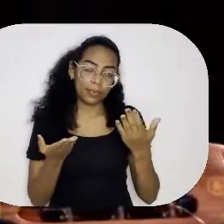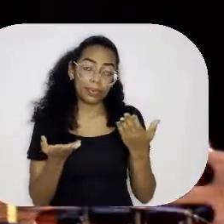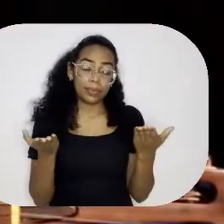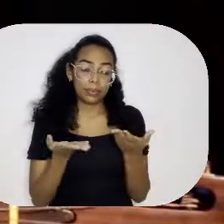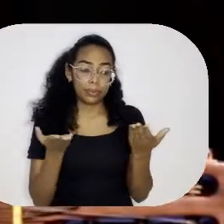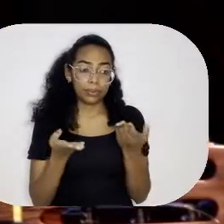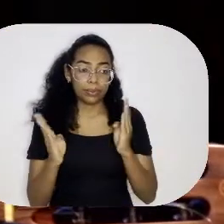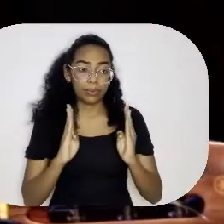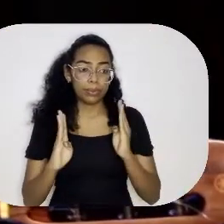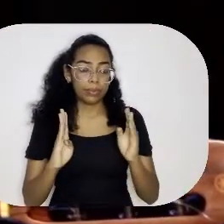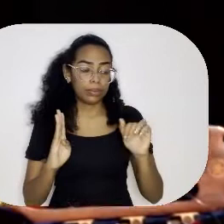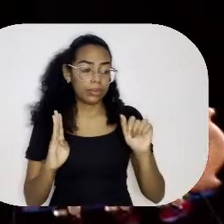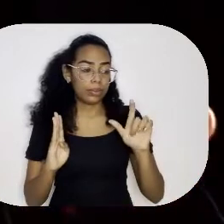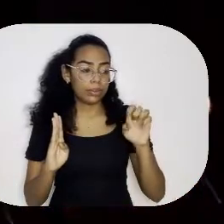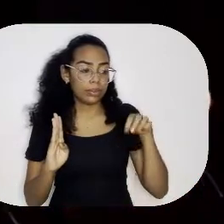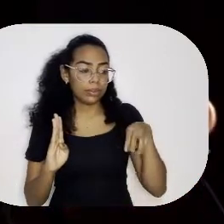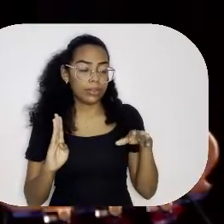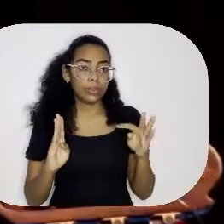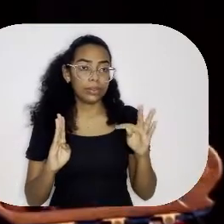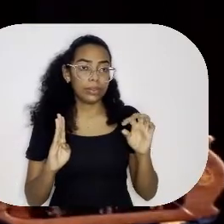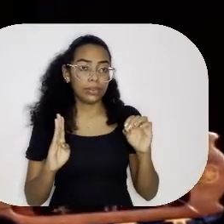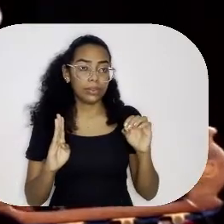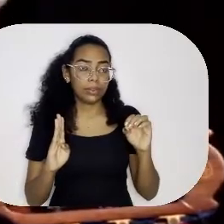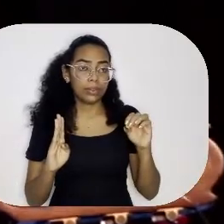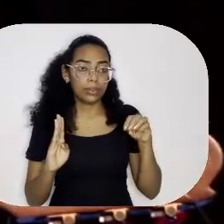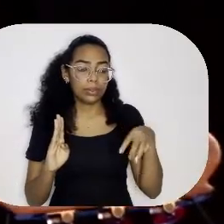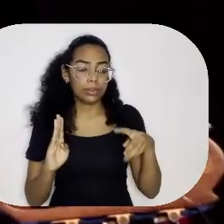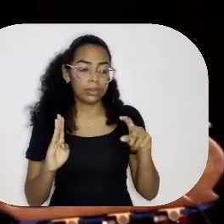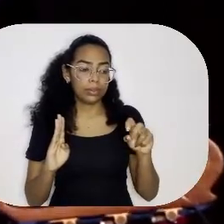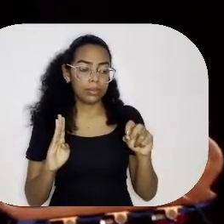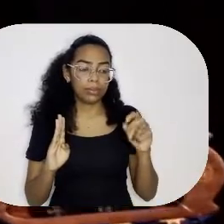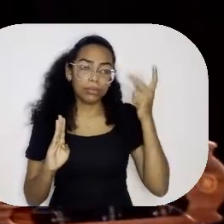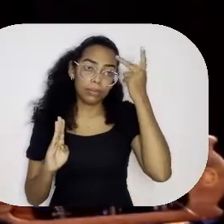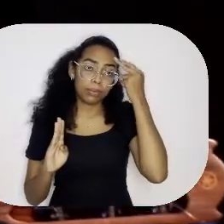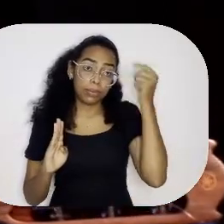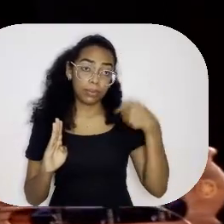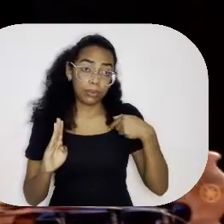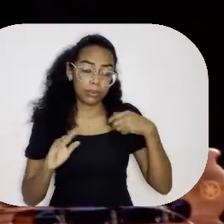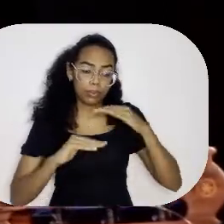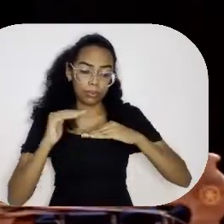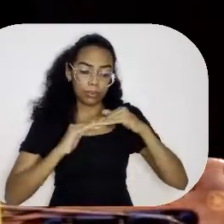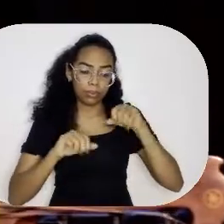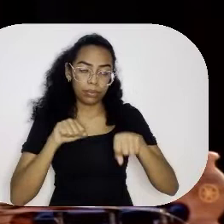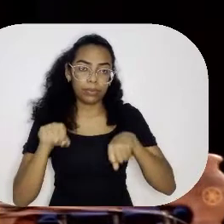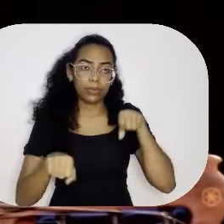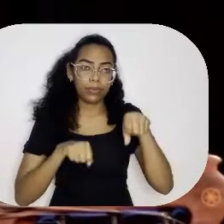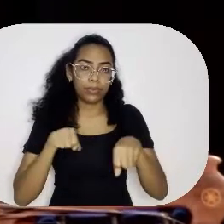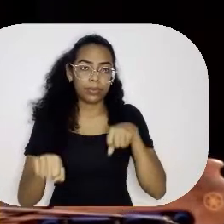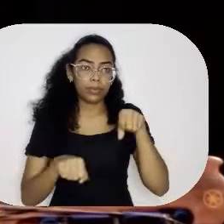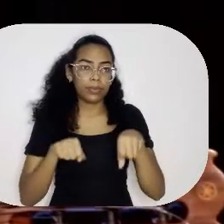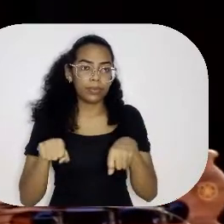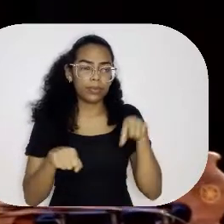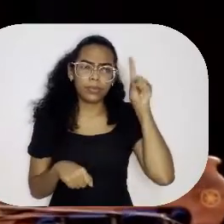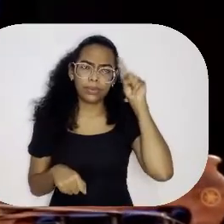Gratidão, gratidão. Isso é além do tempo normal, uma poesia feita assim nesse tempo de cotidiano. Eu virei um ciclista nesse tempo